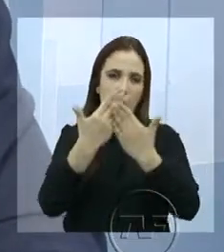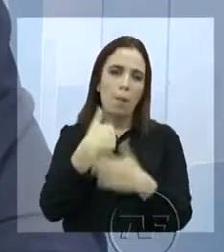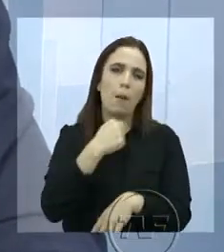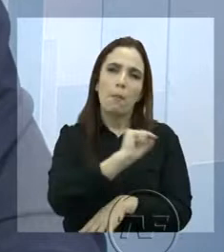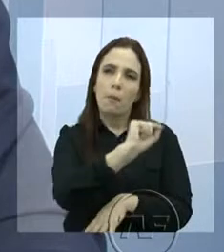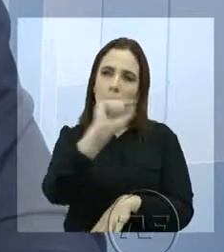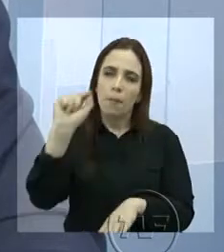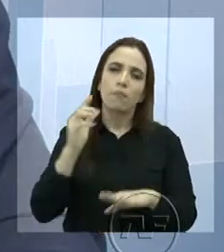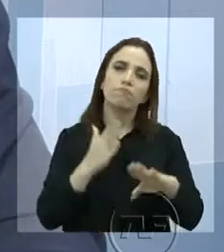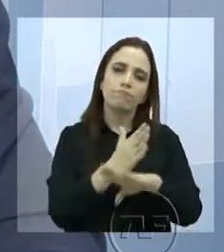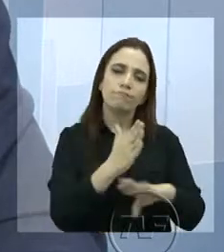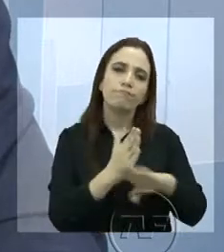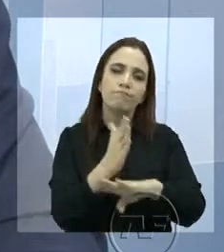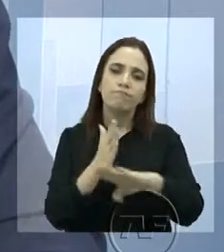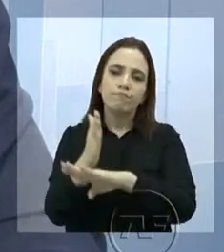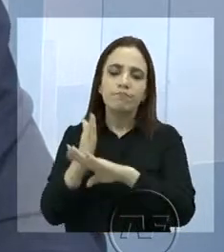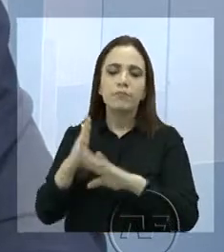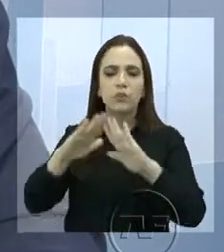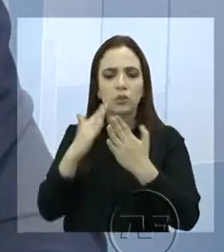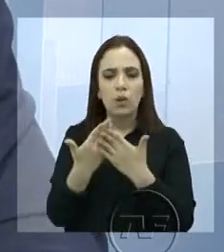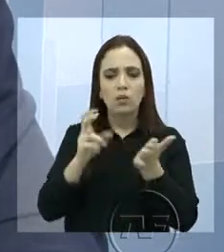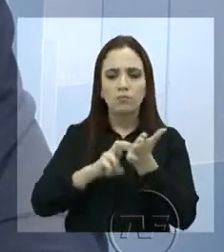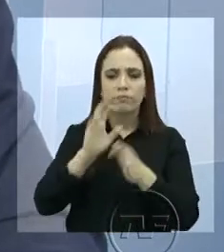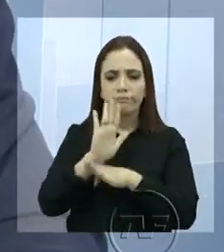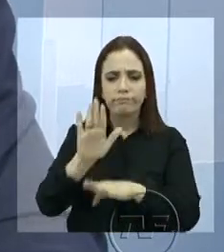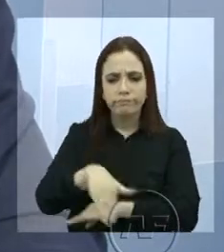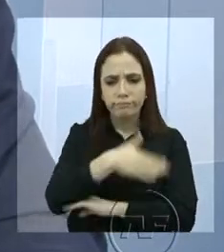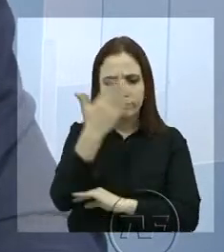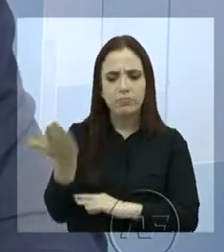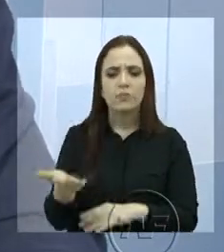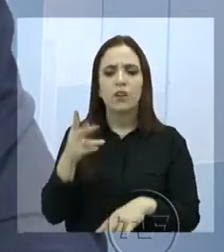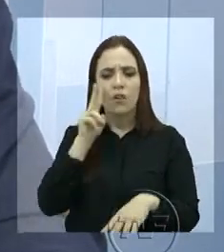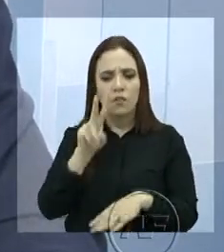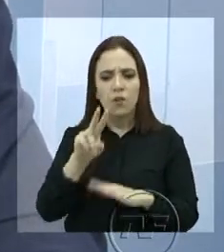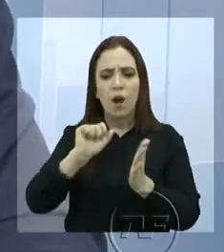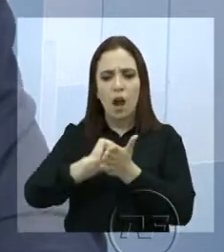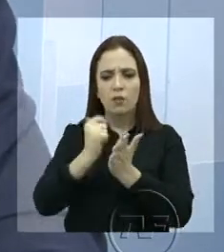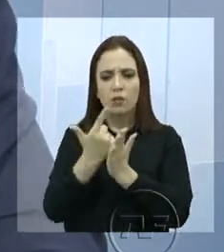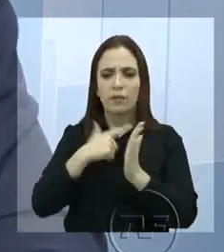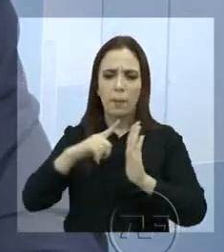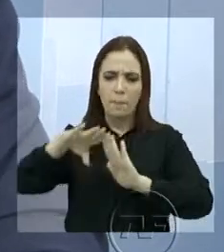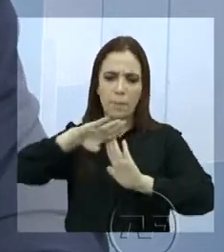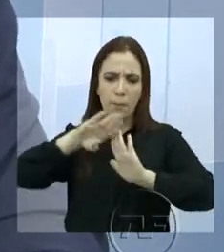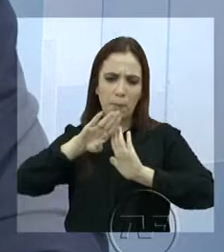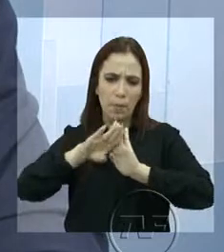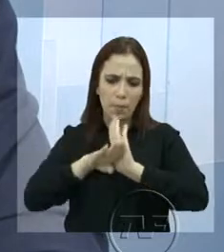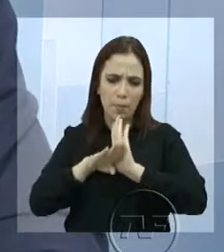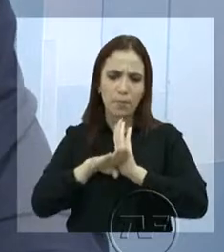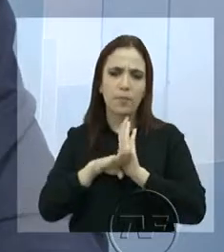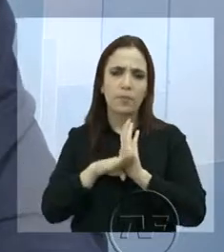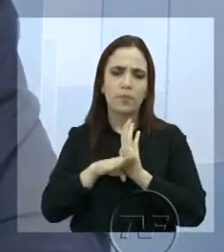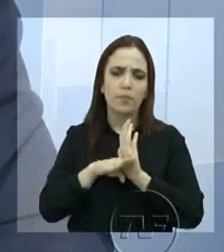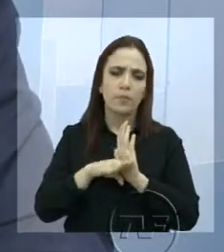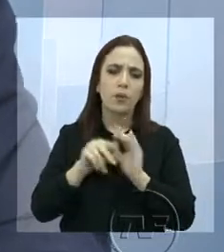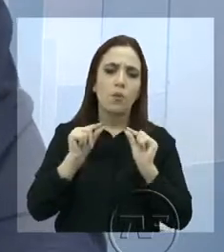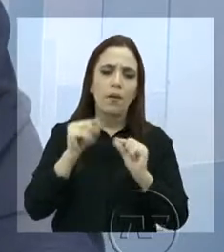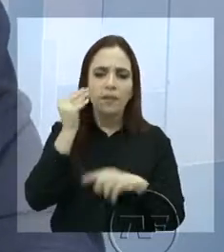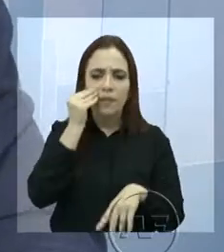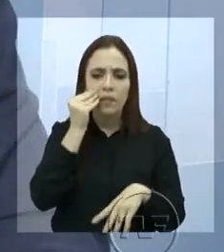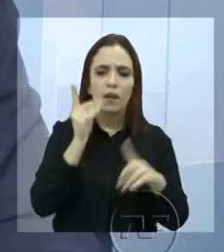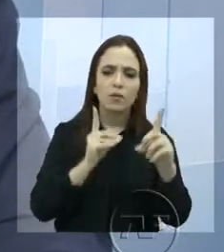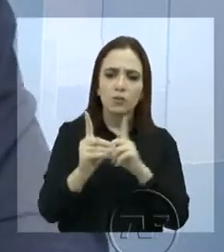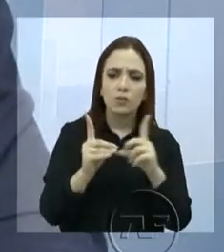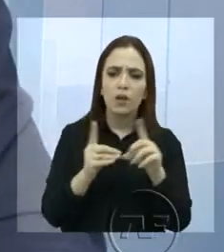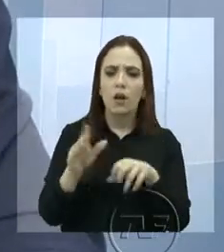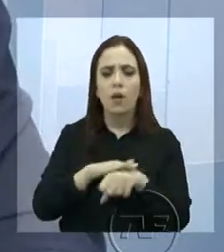visitamos escolas, visitamos creches, cumprindo com a agenda que estabelecemos como meta de manter um diálogo constante